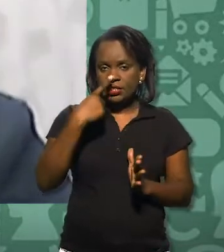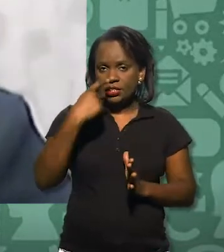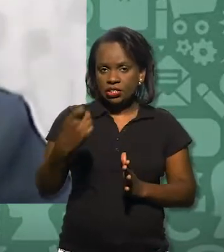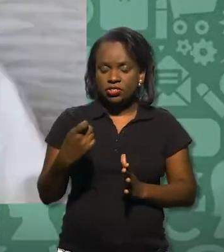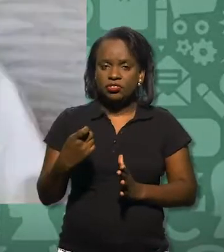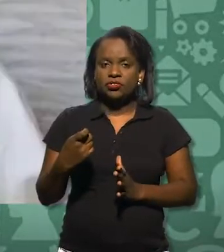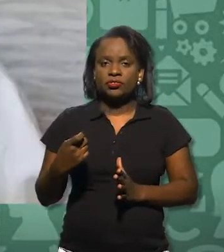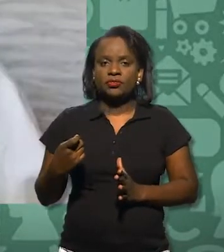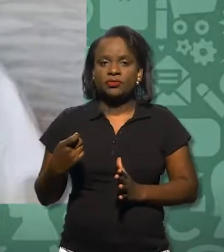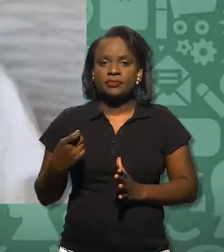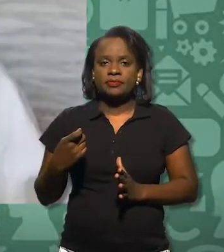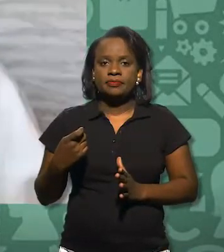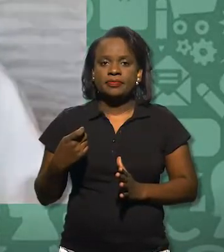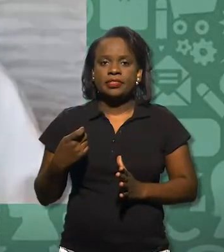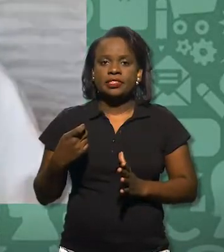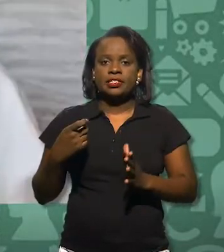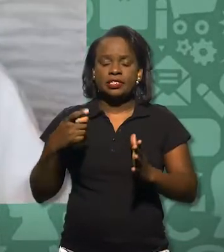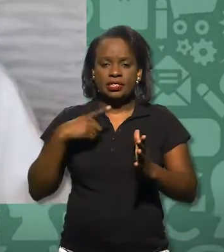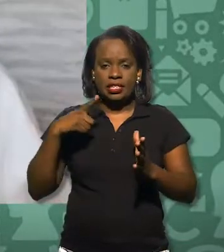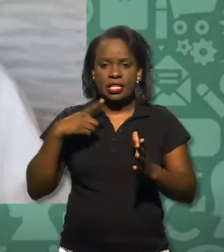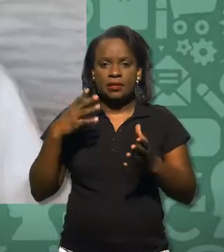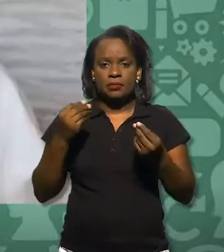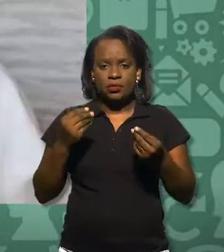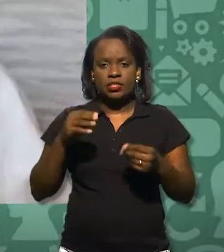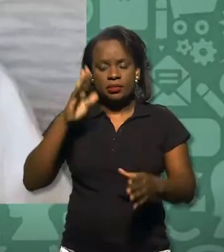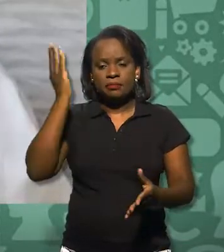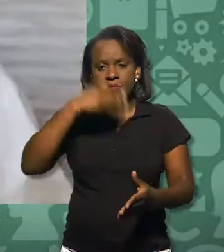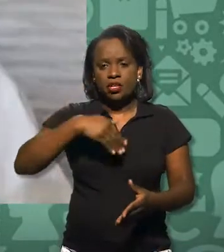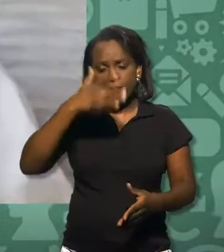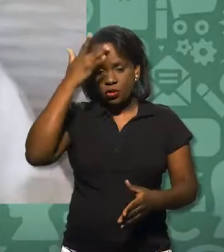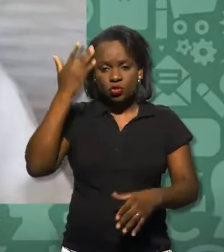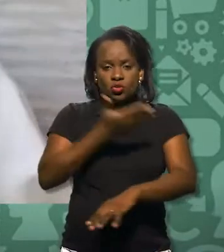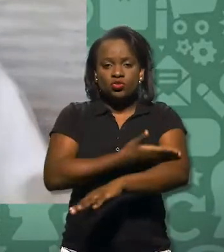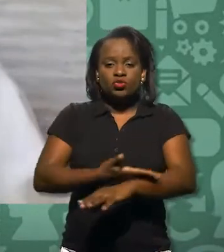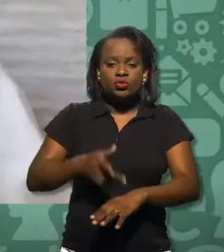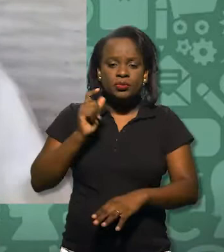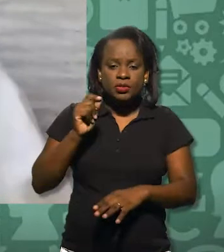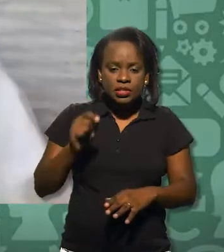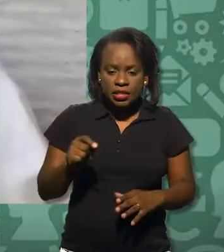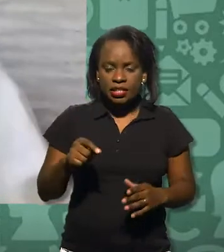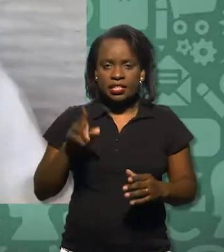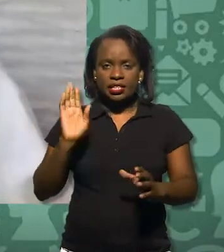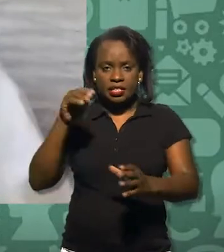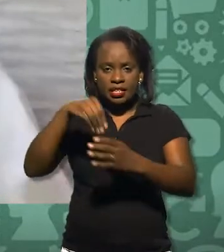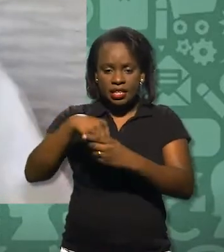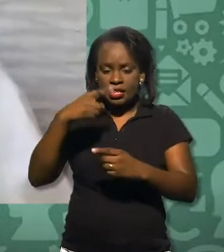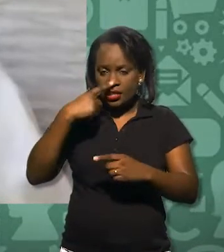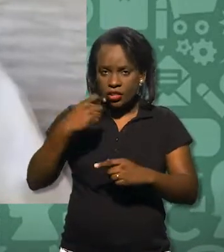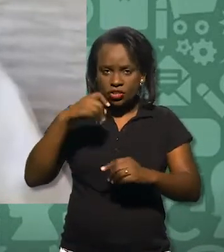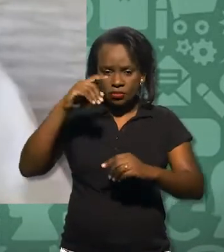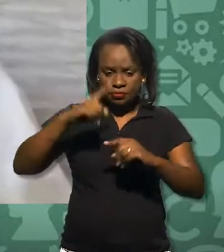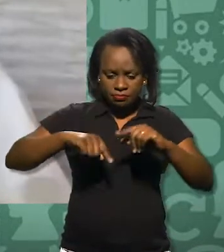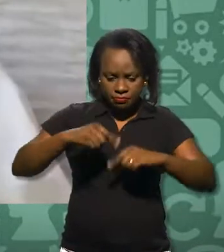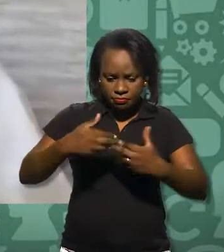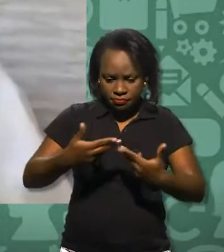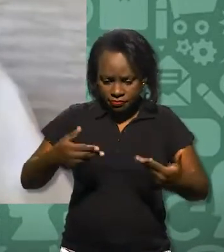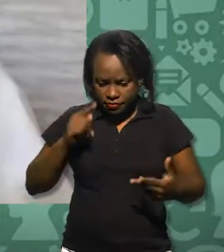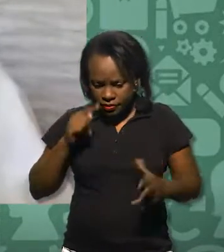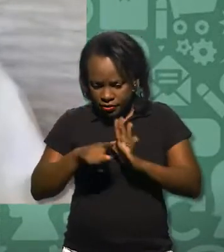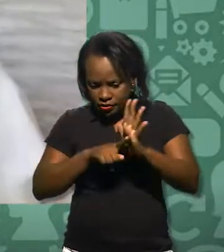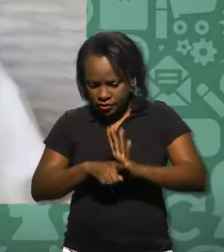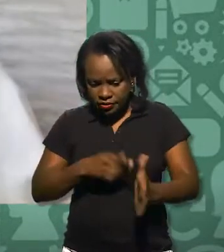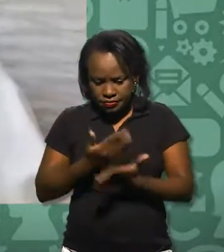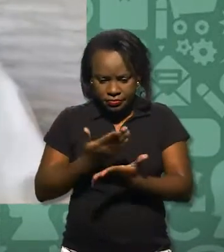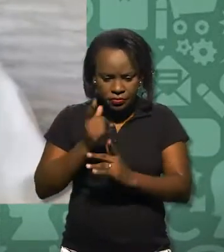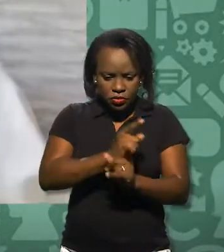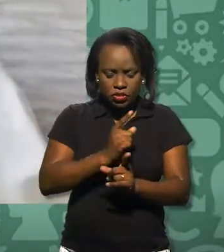antes, o lixo entrega aí muito comportamento, né, das pessoas, o conteúdo desse lixo. E eu queria